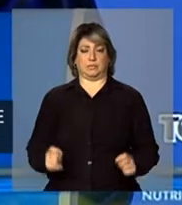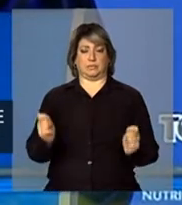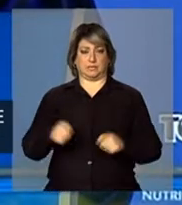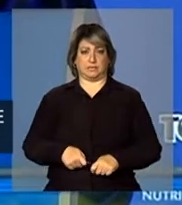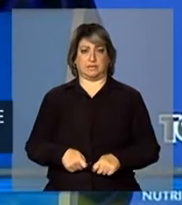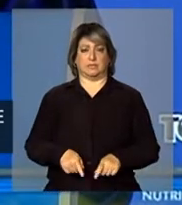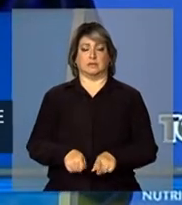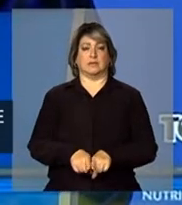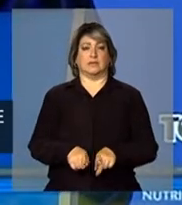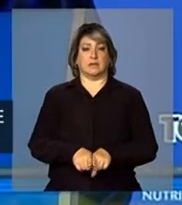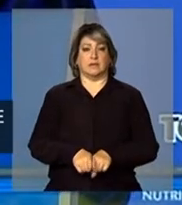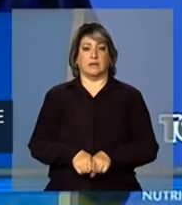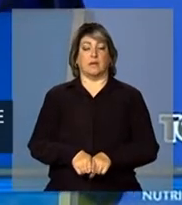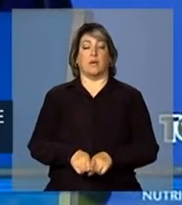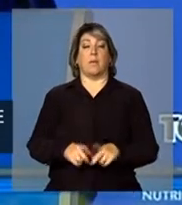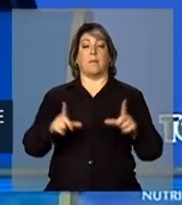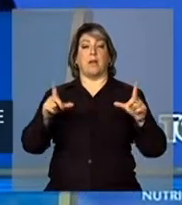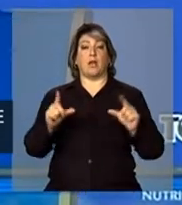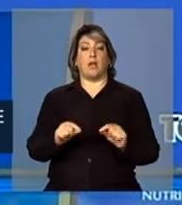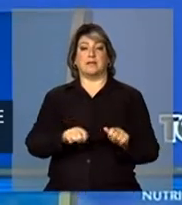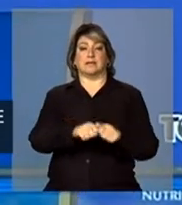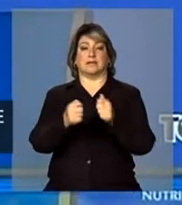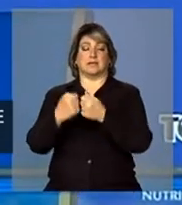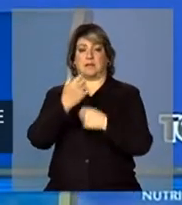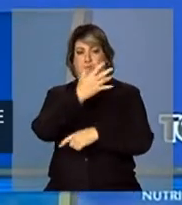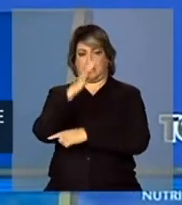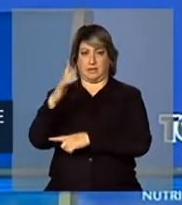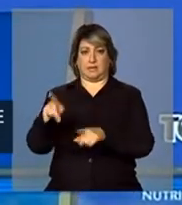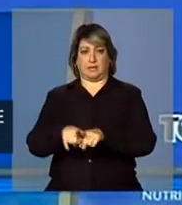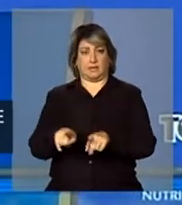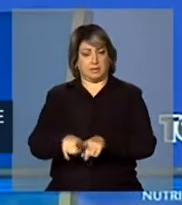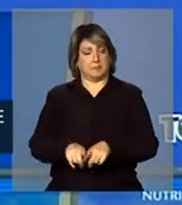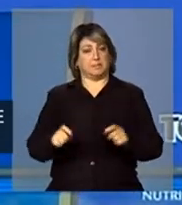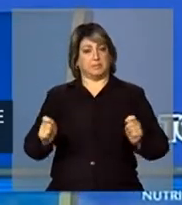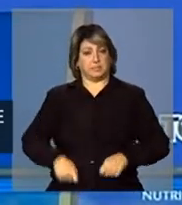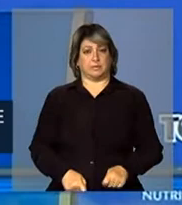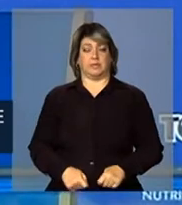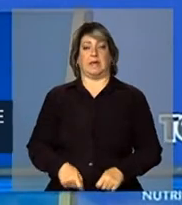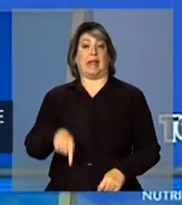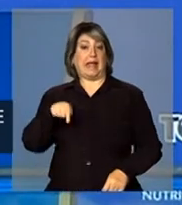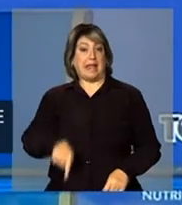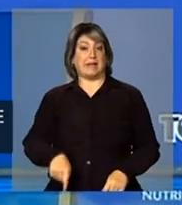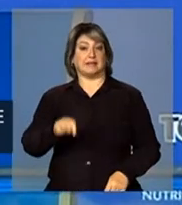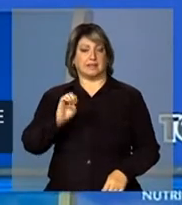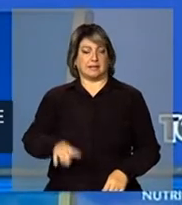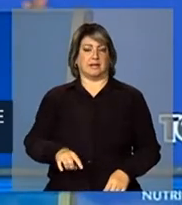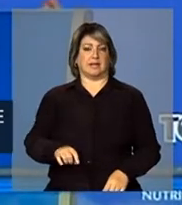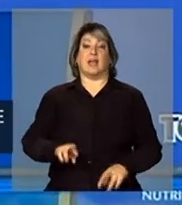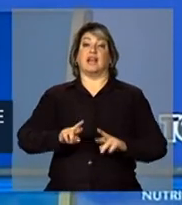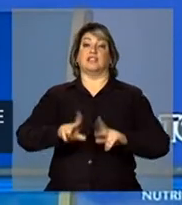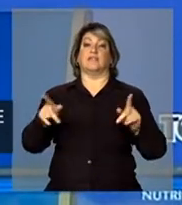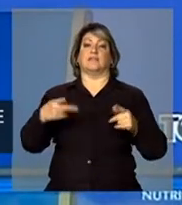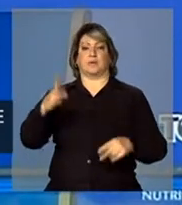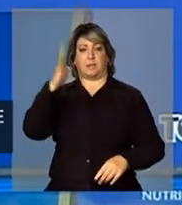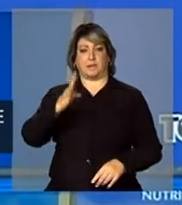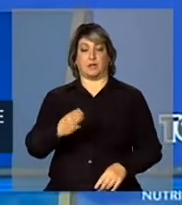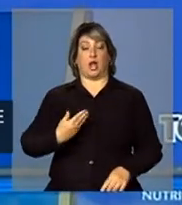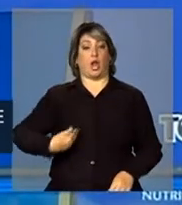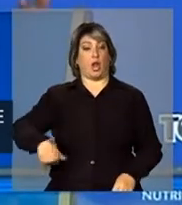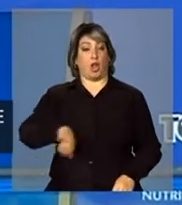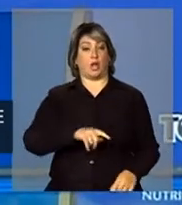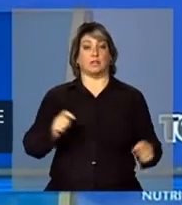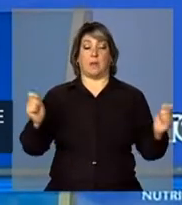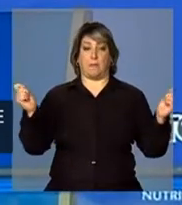impacto ambiental possível. Esta é uma diferença do Brasil. Nós podemos